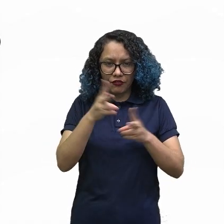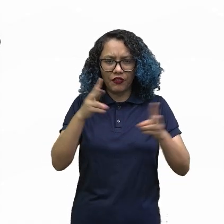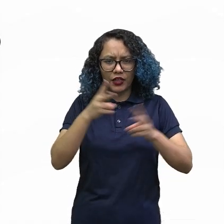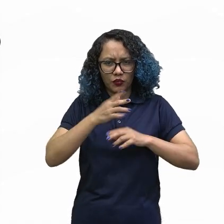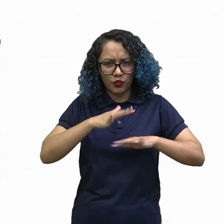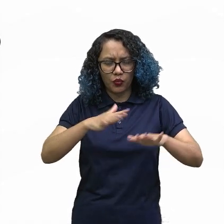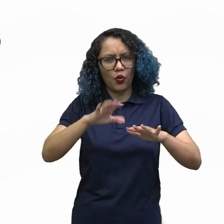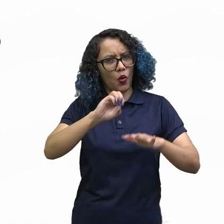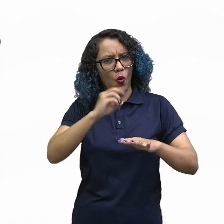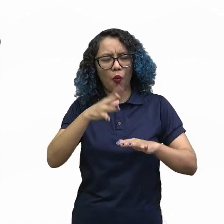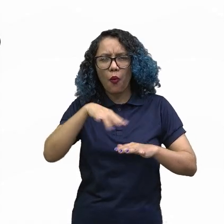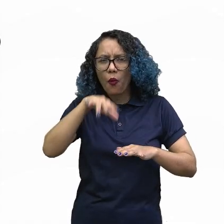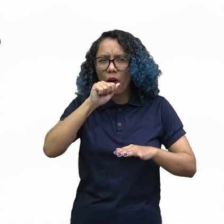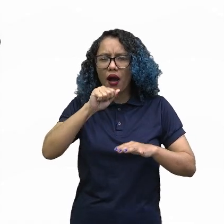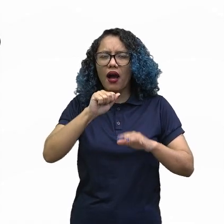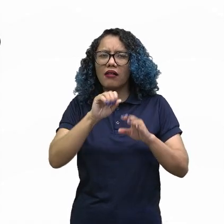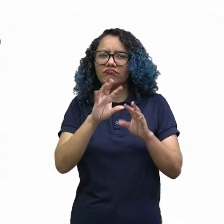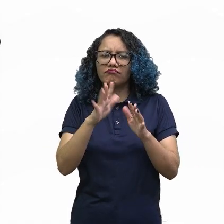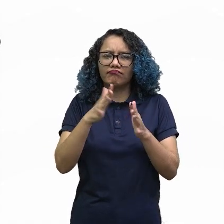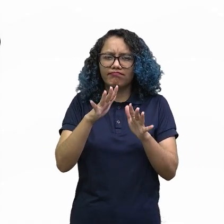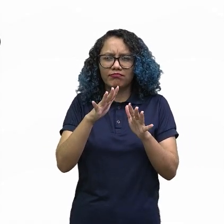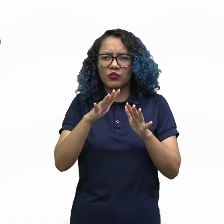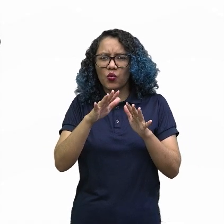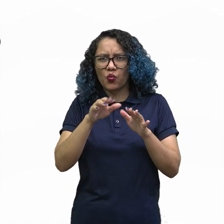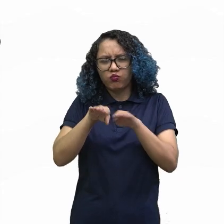ar aquecido de maneira não uniforme.